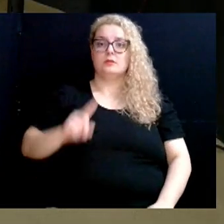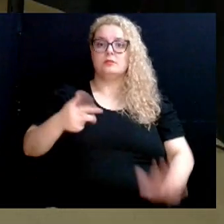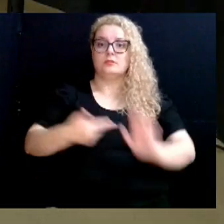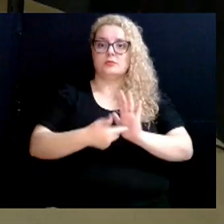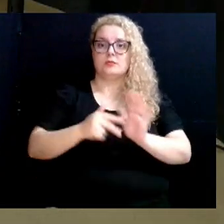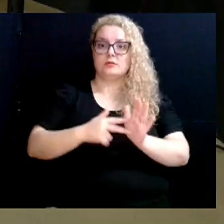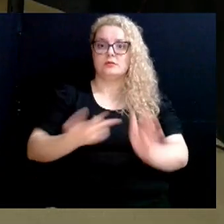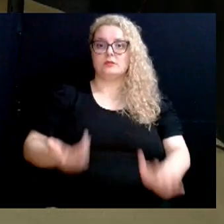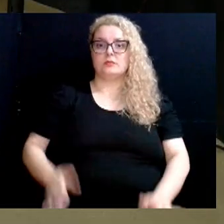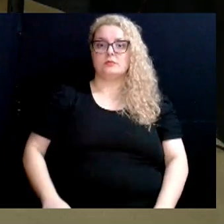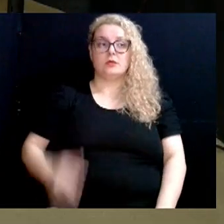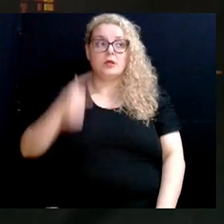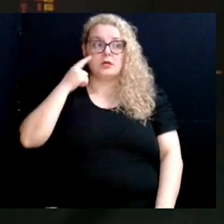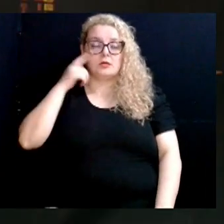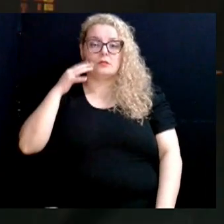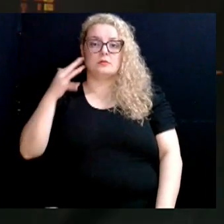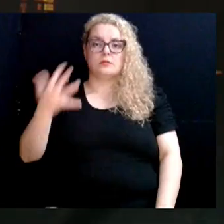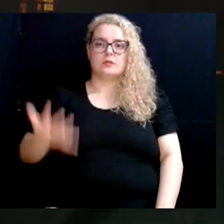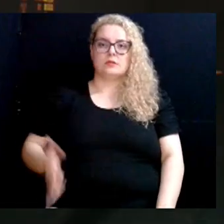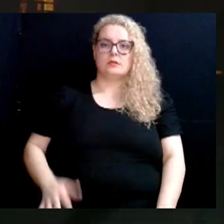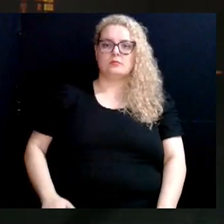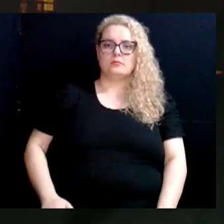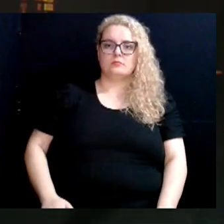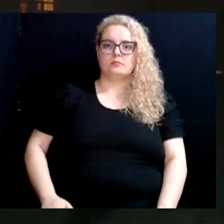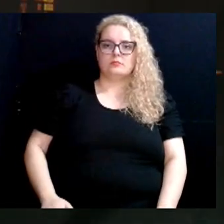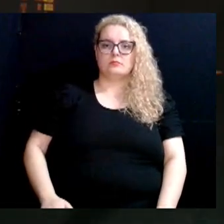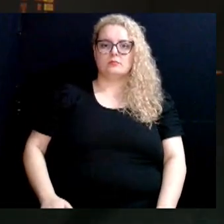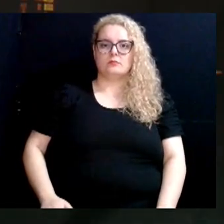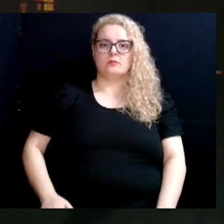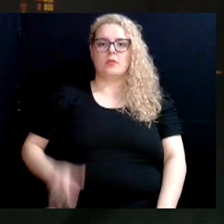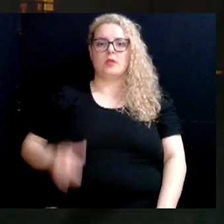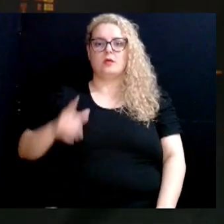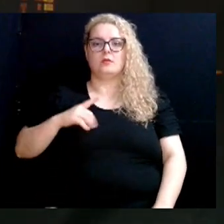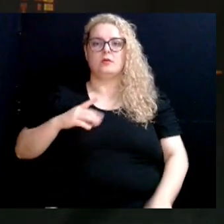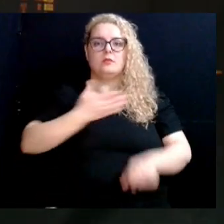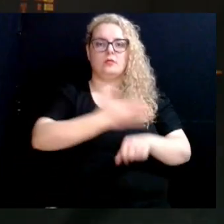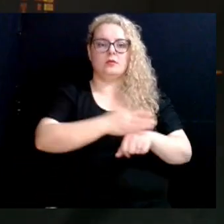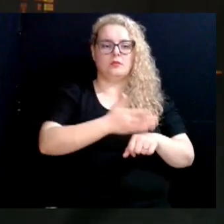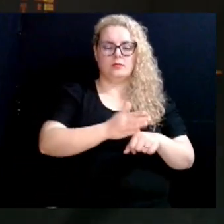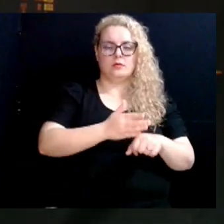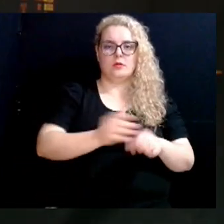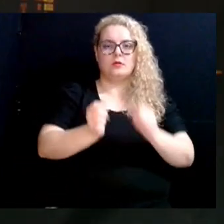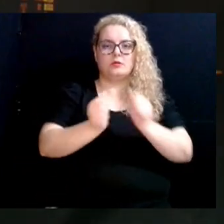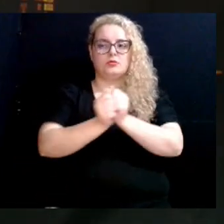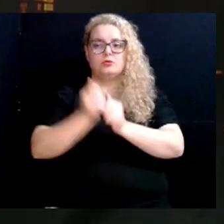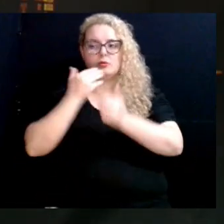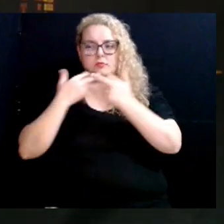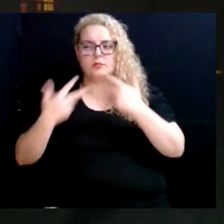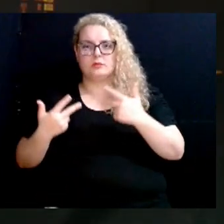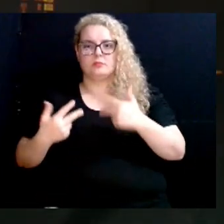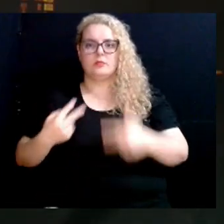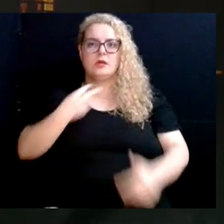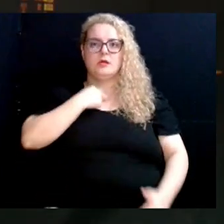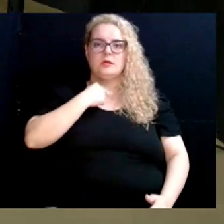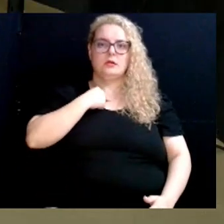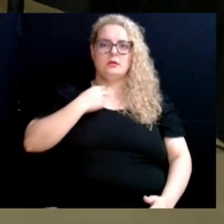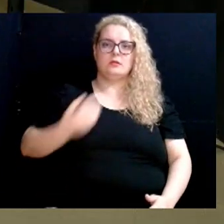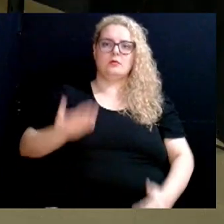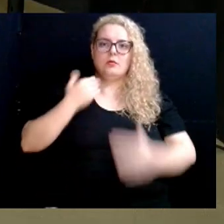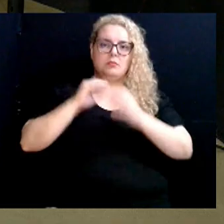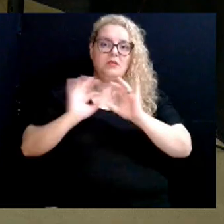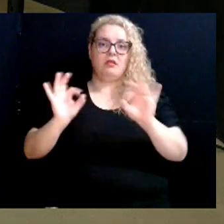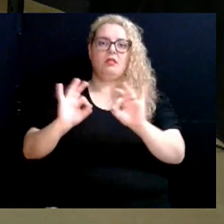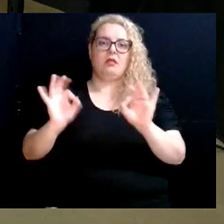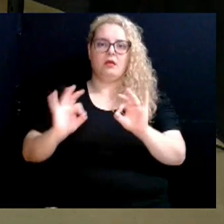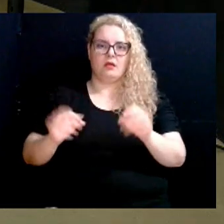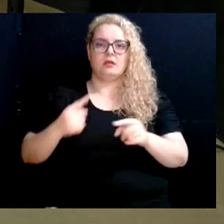de pensar assim, olha, eu tenho que unir o meu treino à alimentação, mas também não posso comer nada,